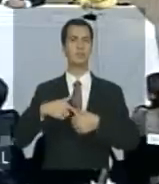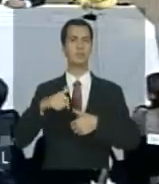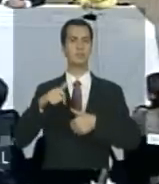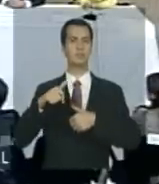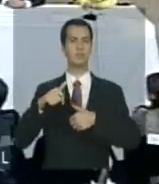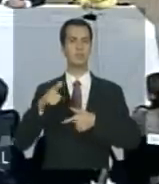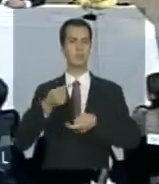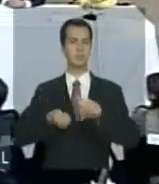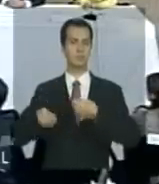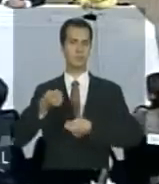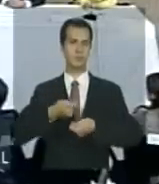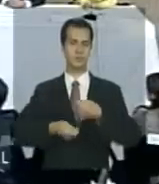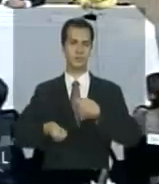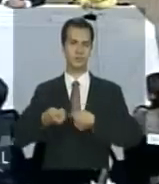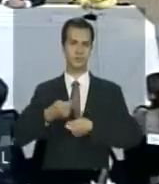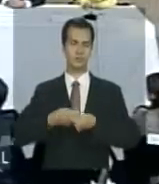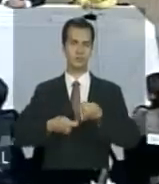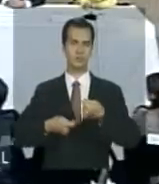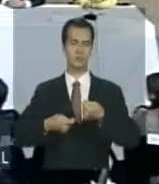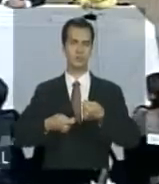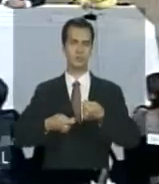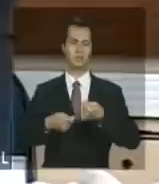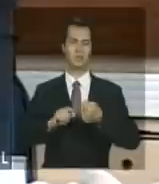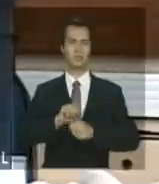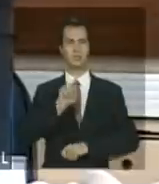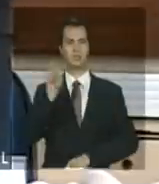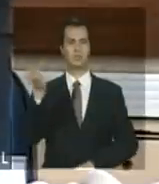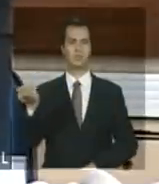administrativa, não lembro mais